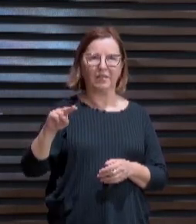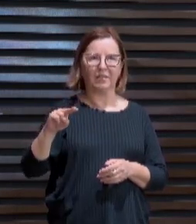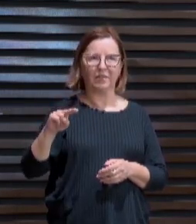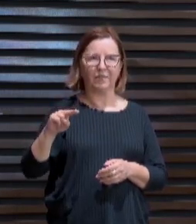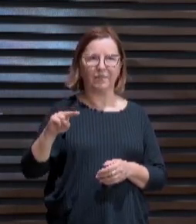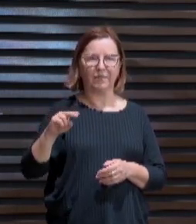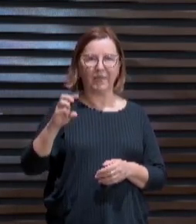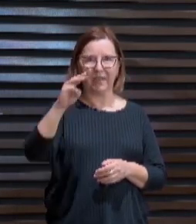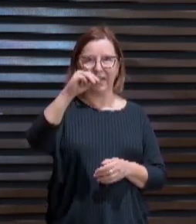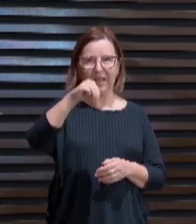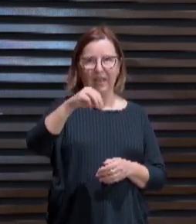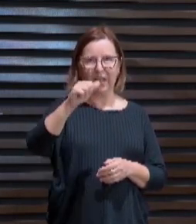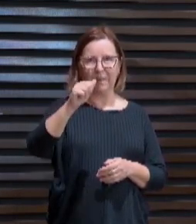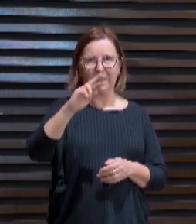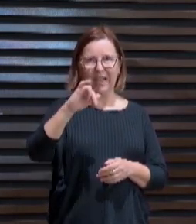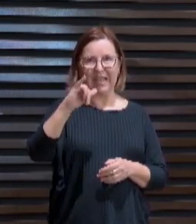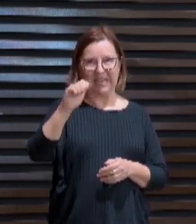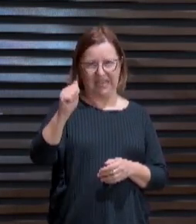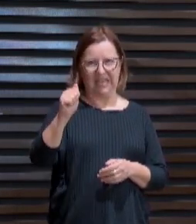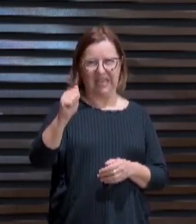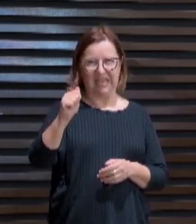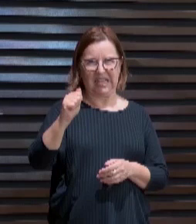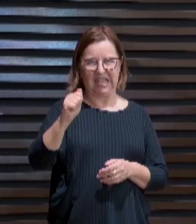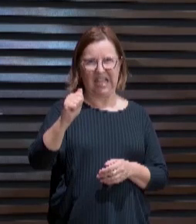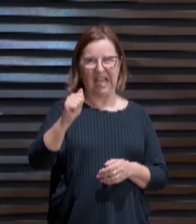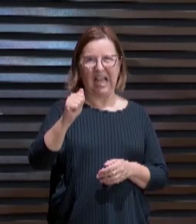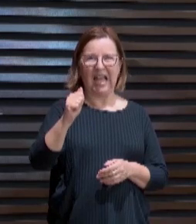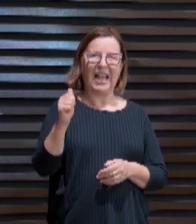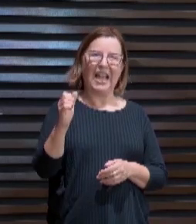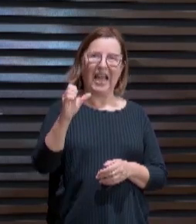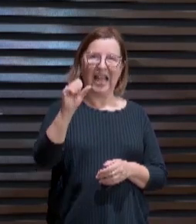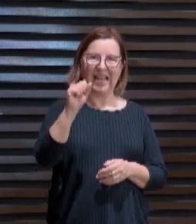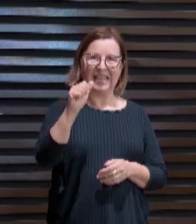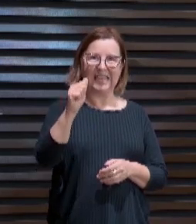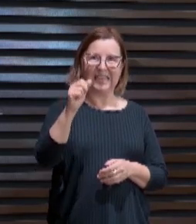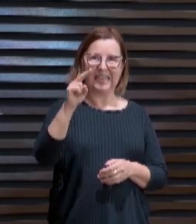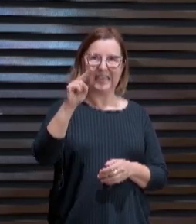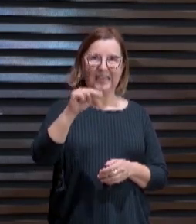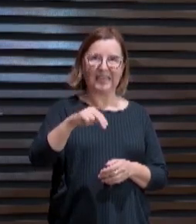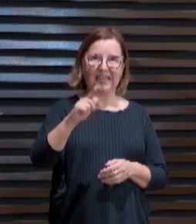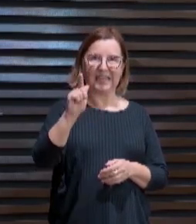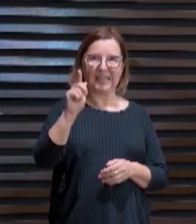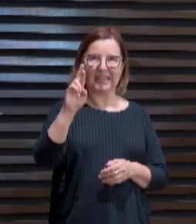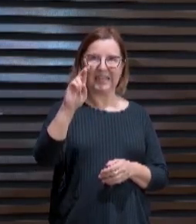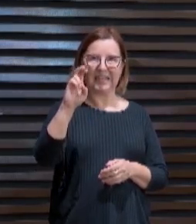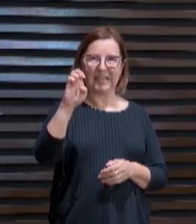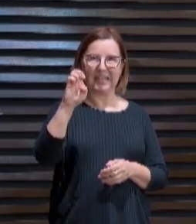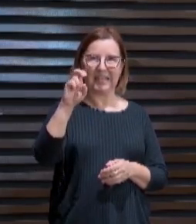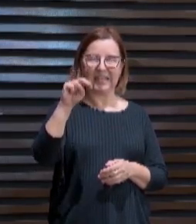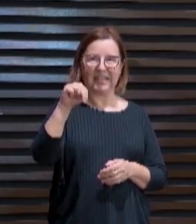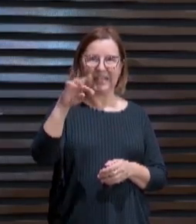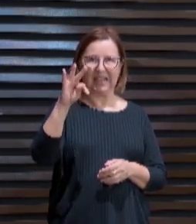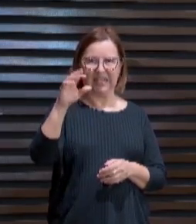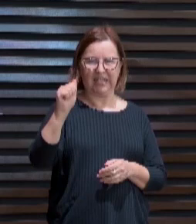a Sangrenta, que deu origem àquela bebida Blood Mary, né? Essa mulher, ela era uma mulher absolutamente perversa. Ela perseguia a Igreja